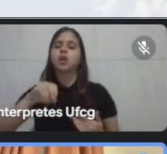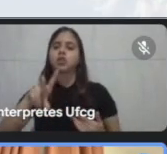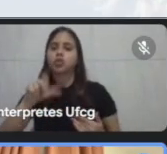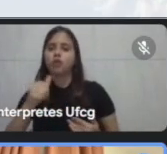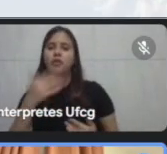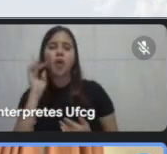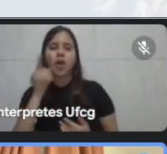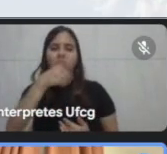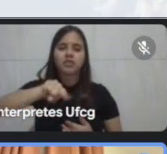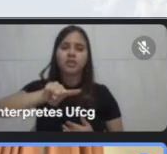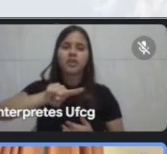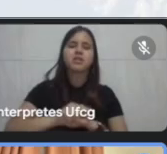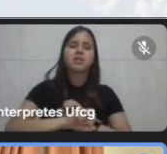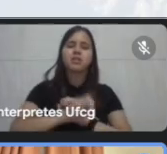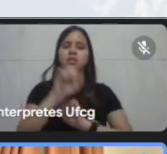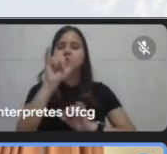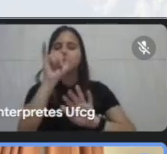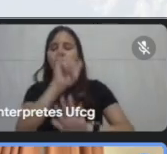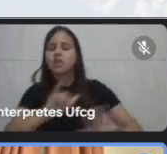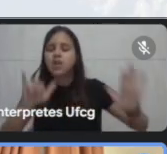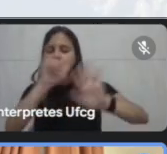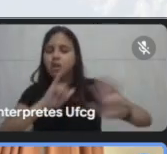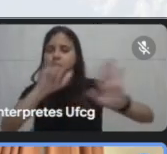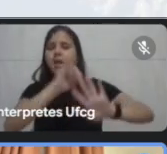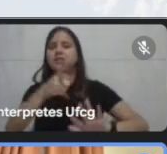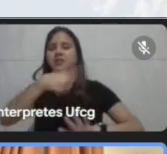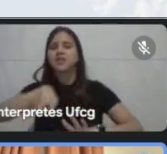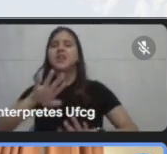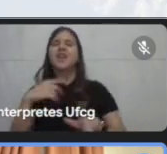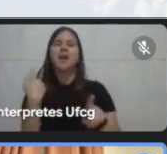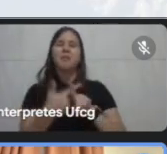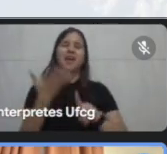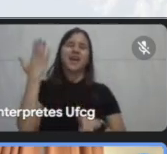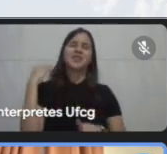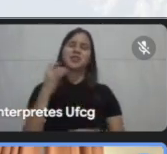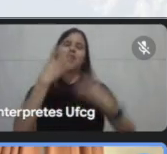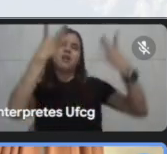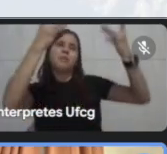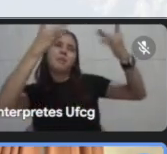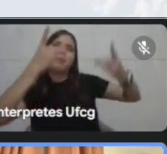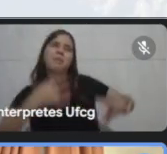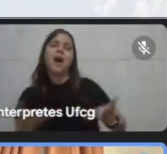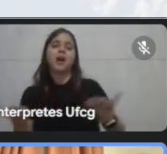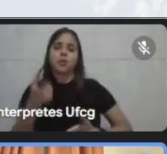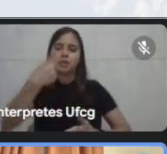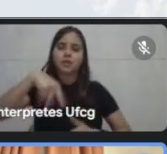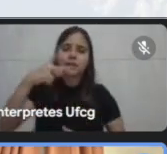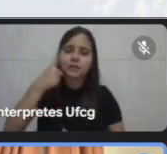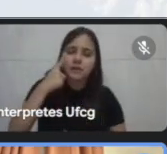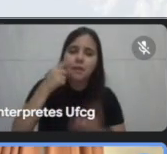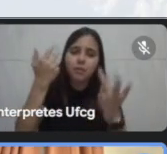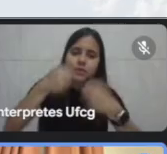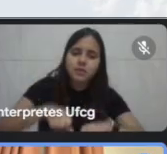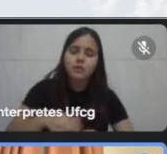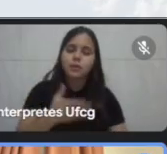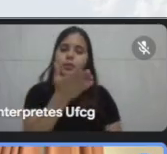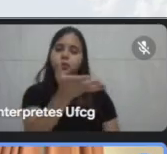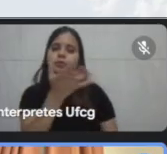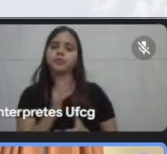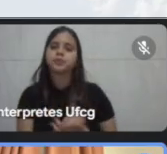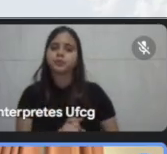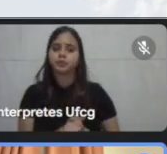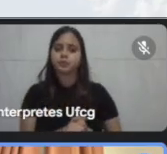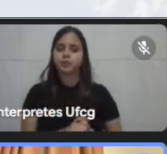melhor de ilustrar direitinho. Eu estava falando, vocês não estavam vendo. Então, aqui, basicamente, a gente tem